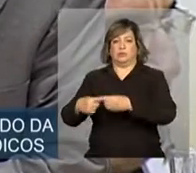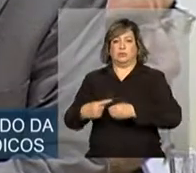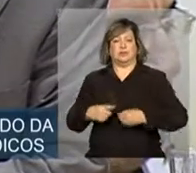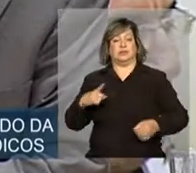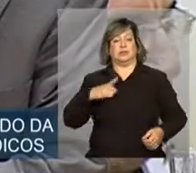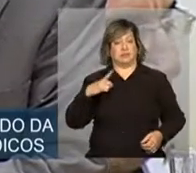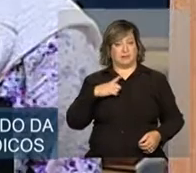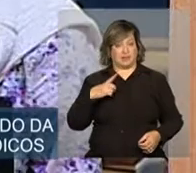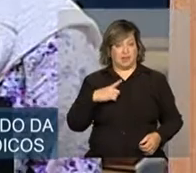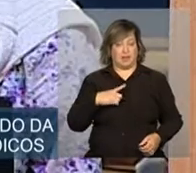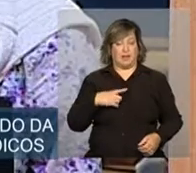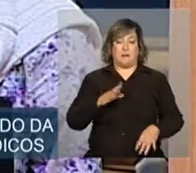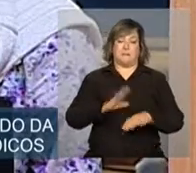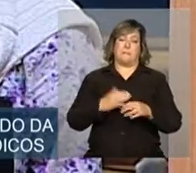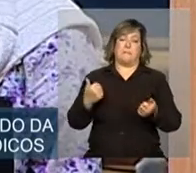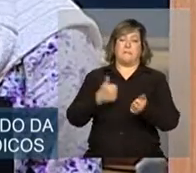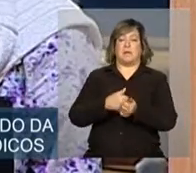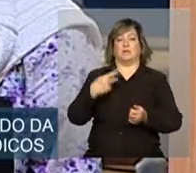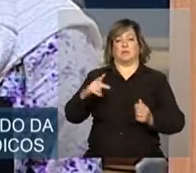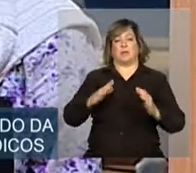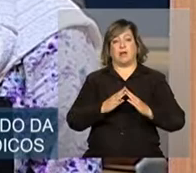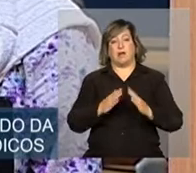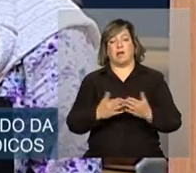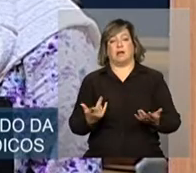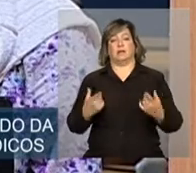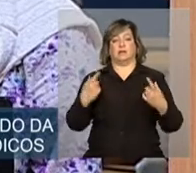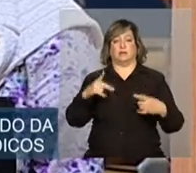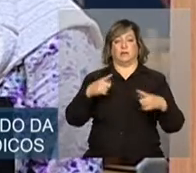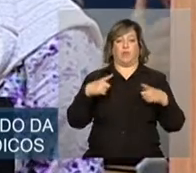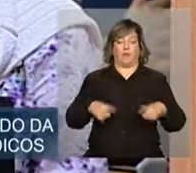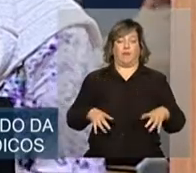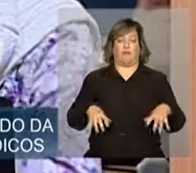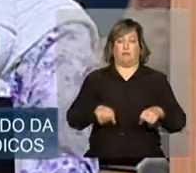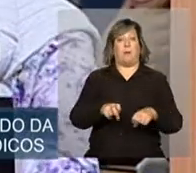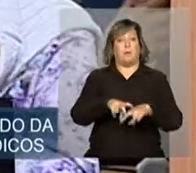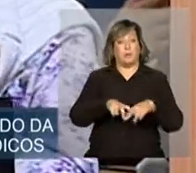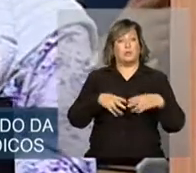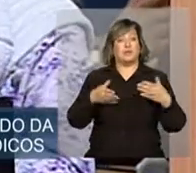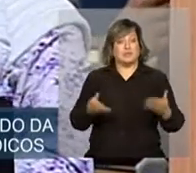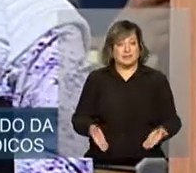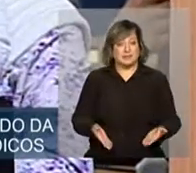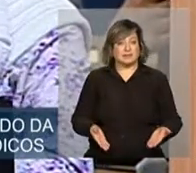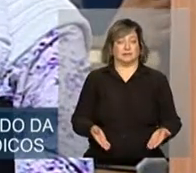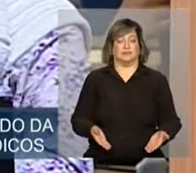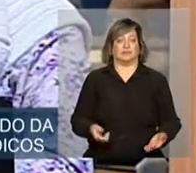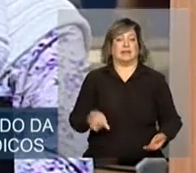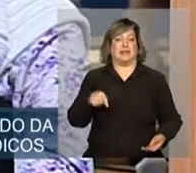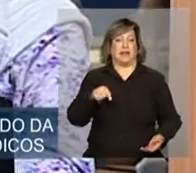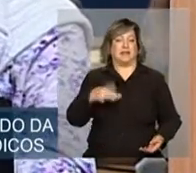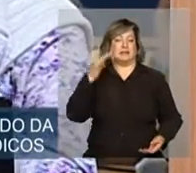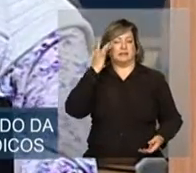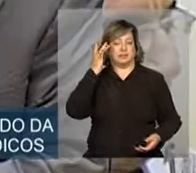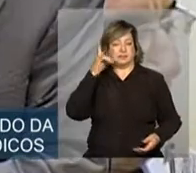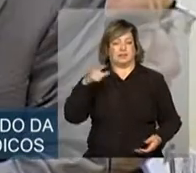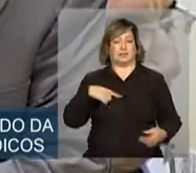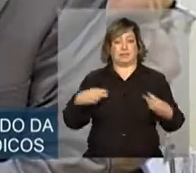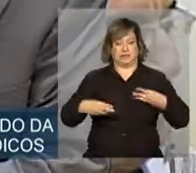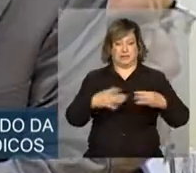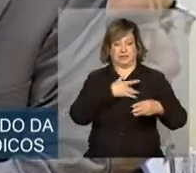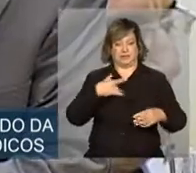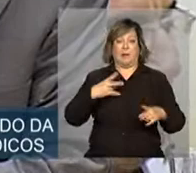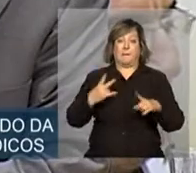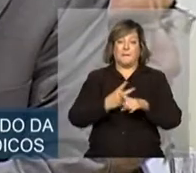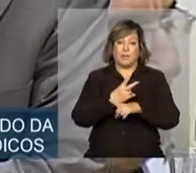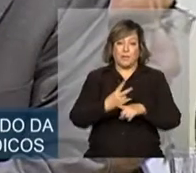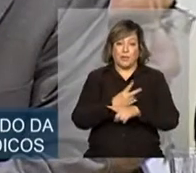metropolitanas mais próximo da sua casa do seu local de Formação por isso é essa estratégia do Ministério da Saúde